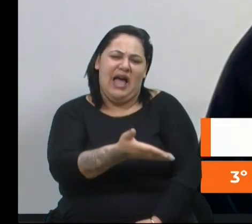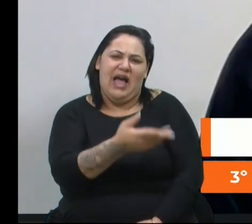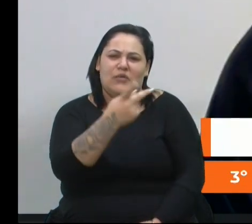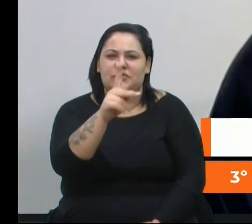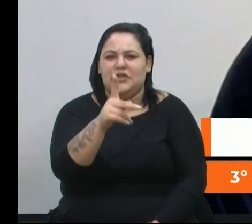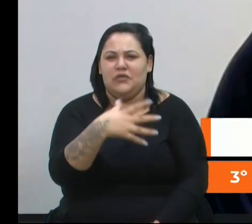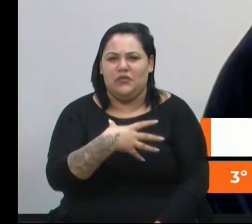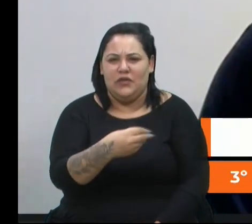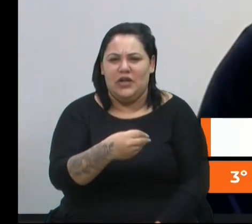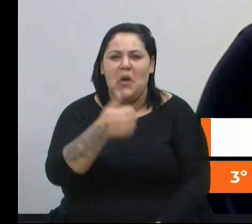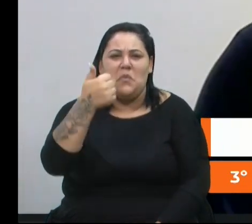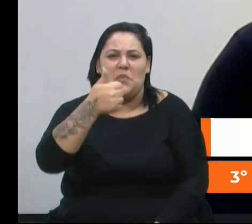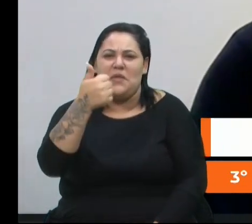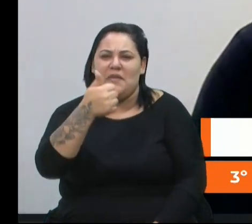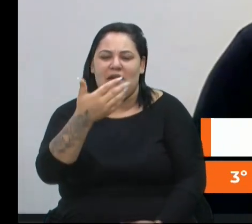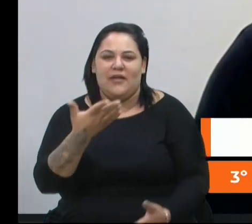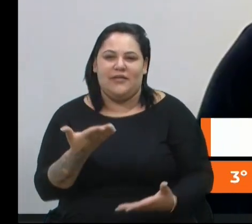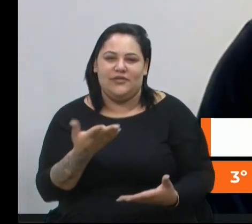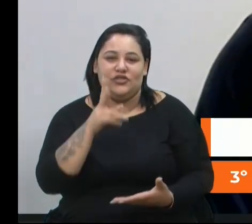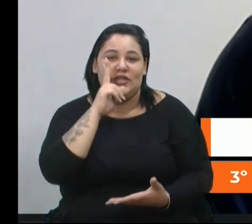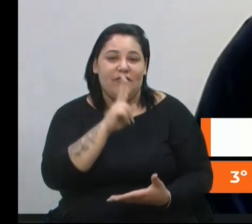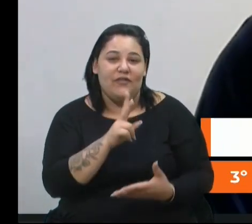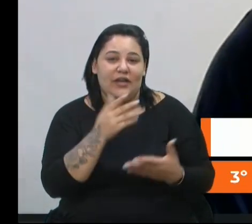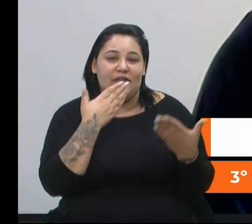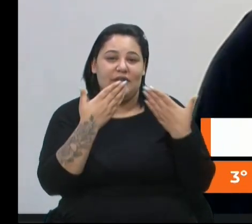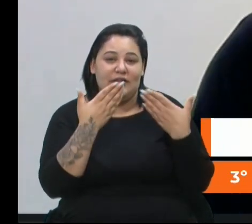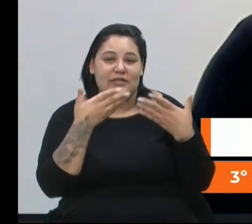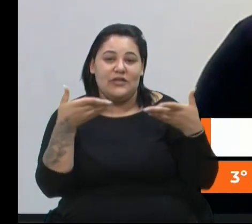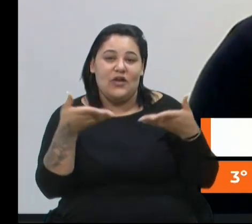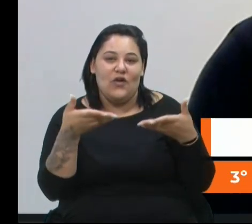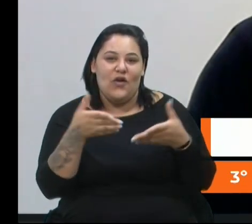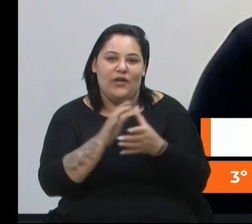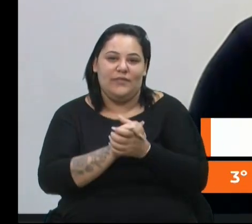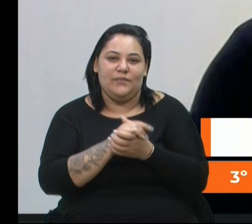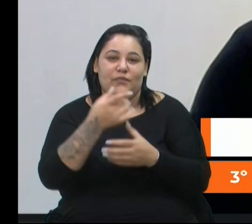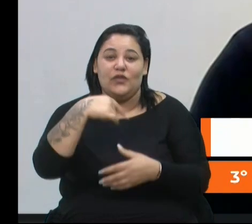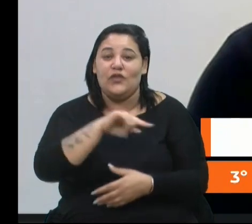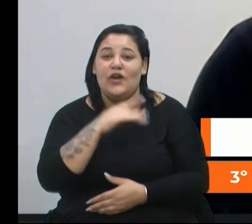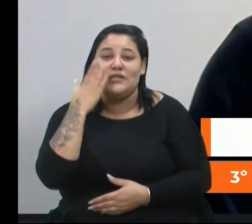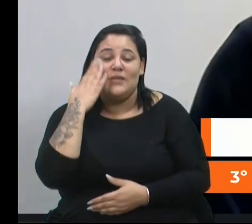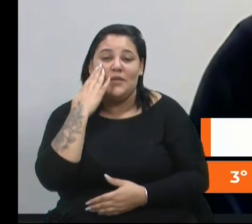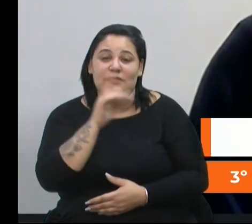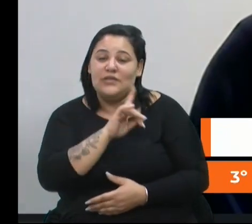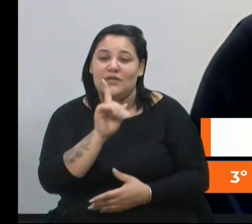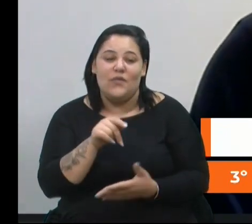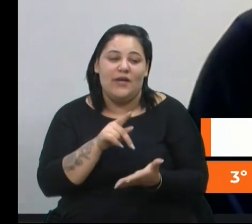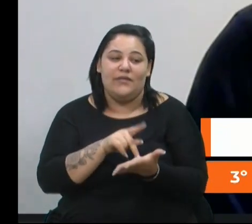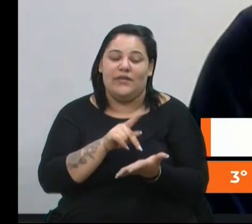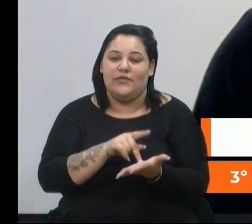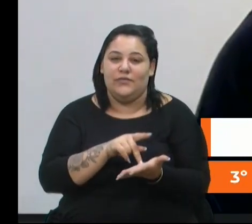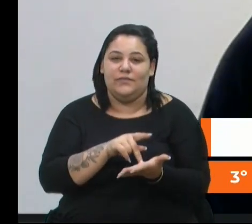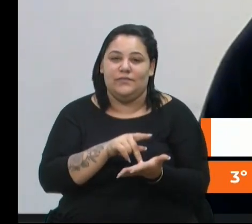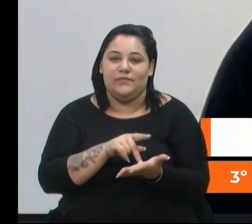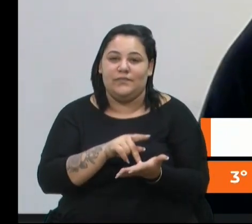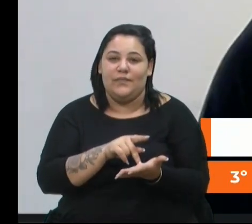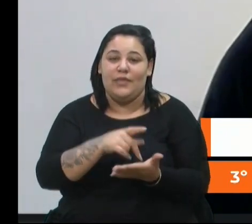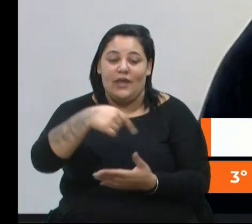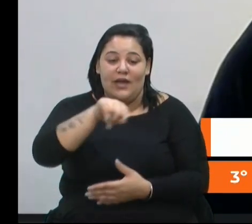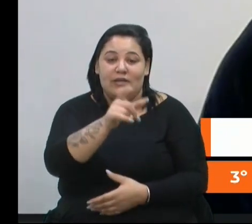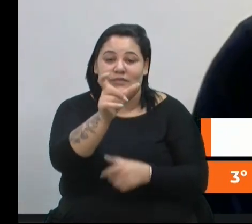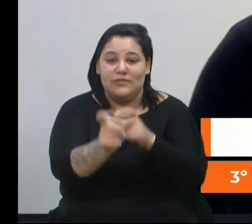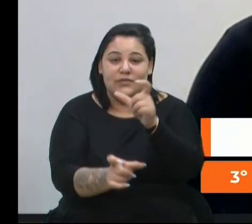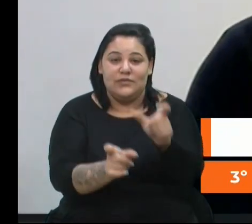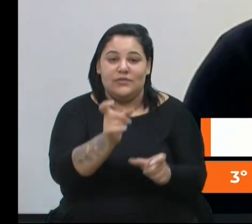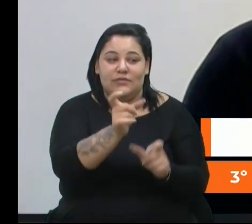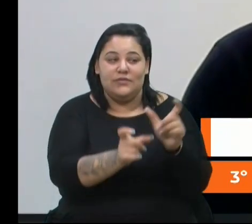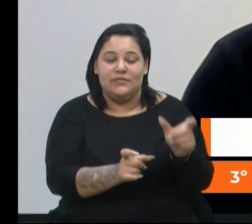primeiro. Que a gente está pegando esse laudo aqui agora e a gente sabe que isso não pode ser verdade. Essas pessoas,